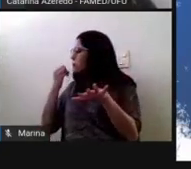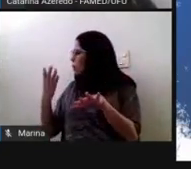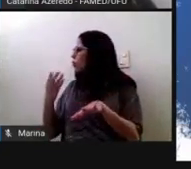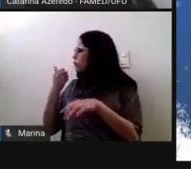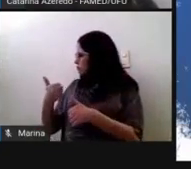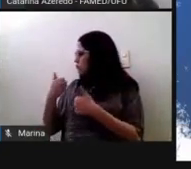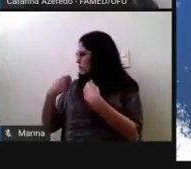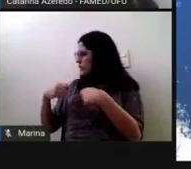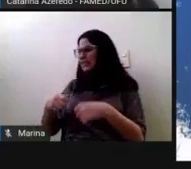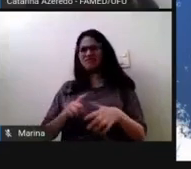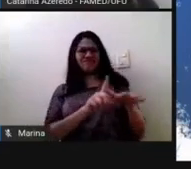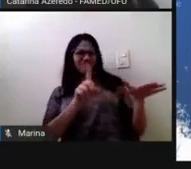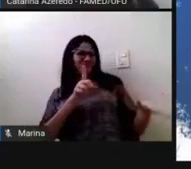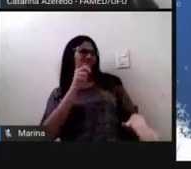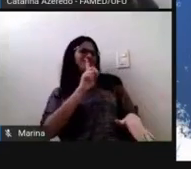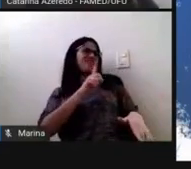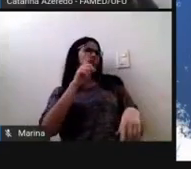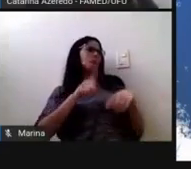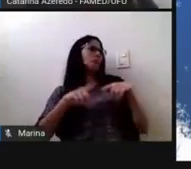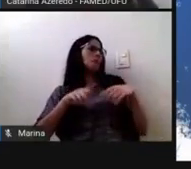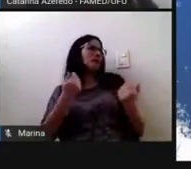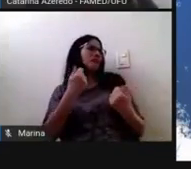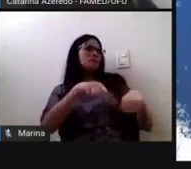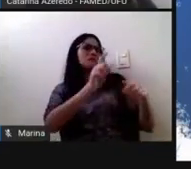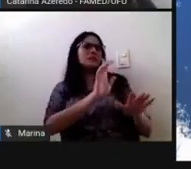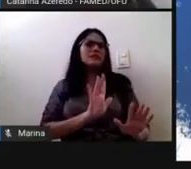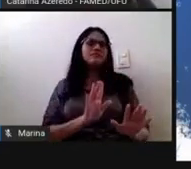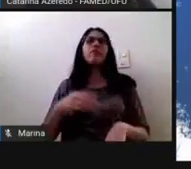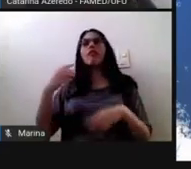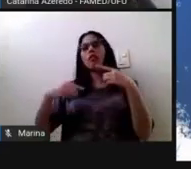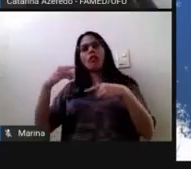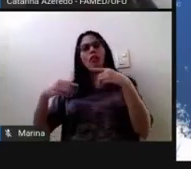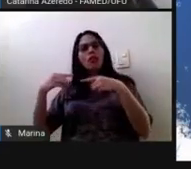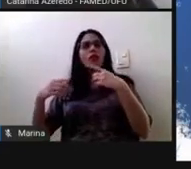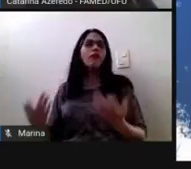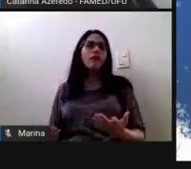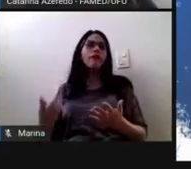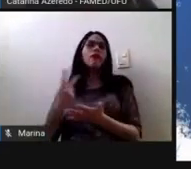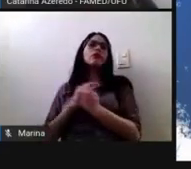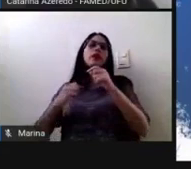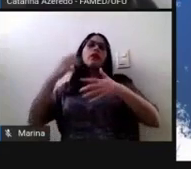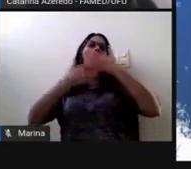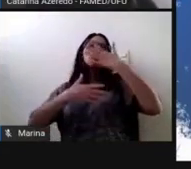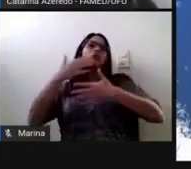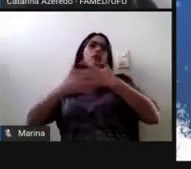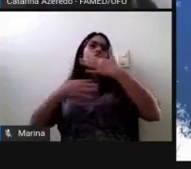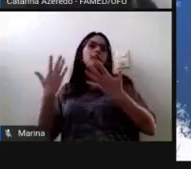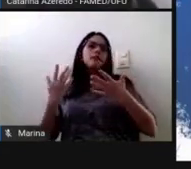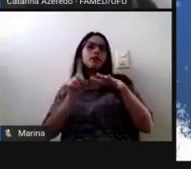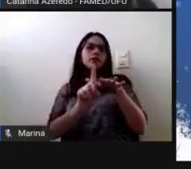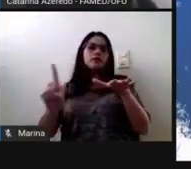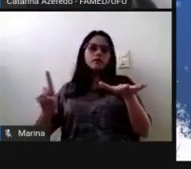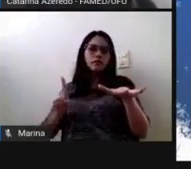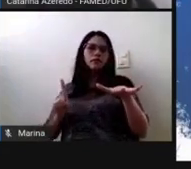caminhar juntas, e isso promove falhas importantes no isolamento social. Então, a gente tem um